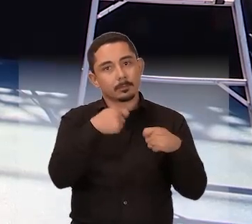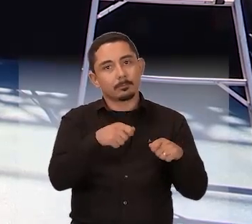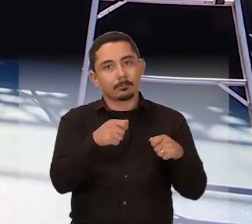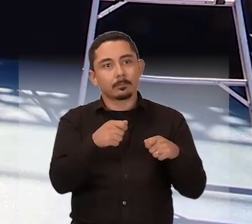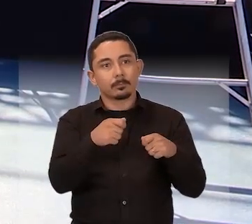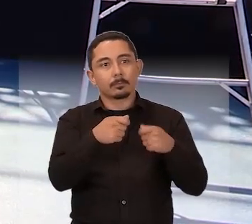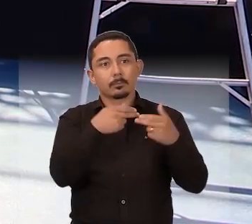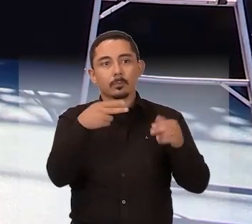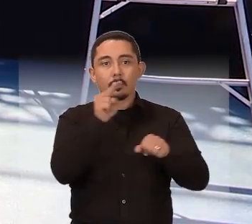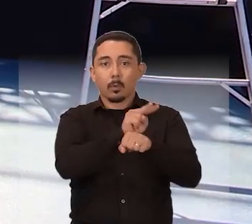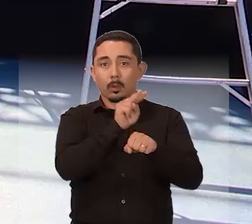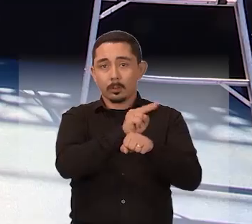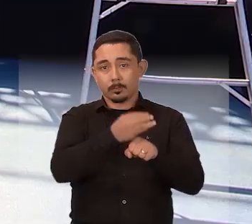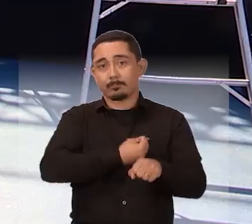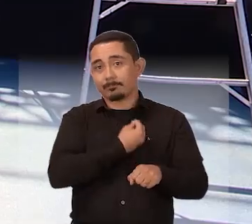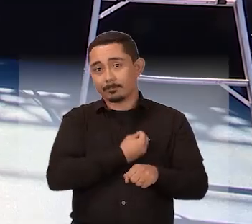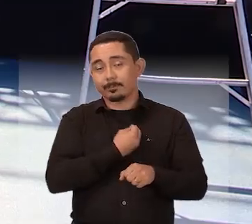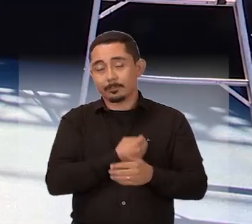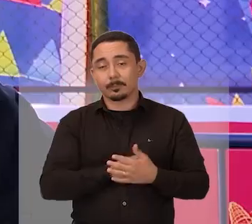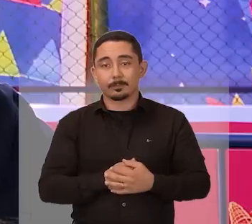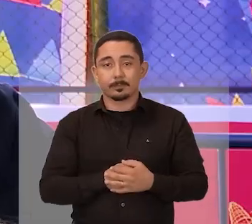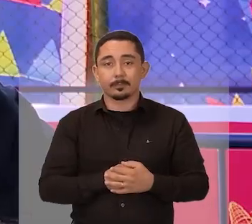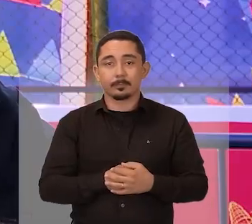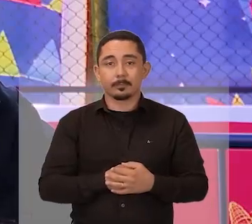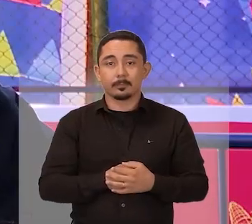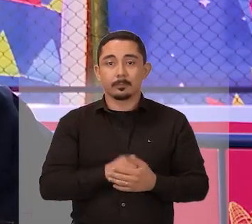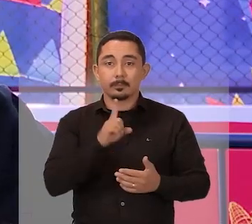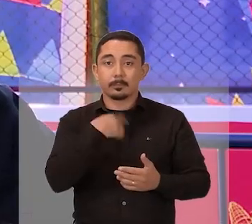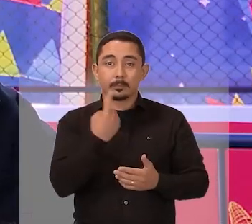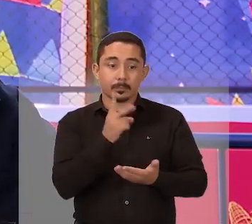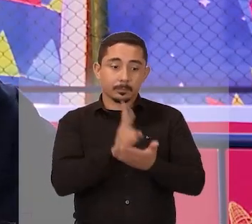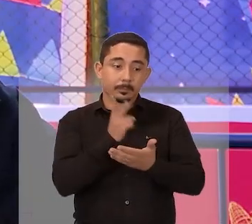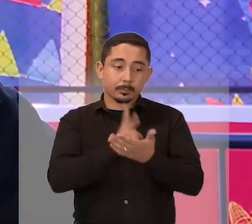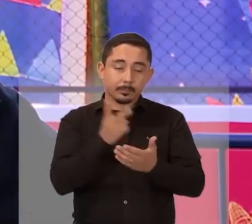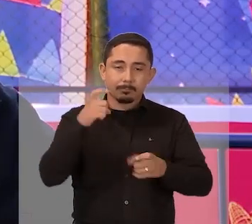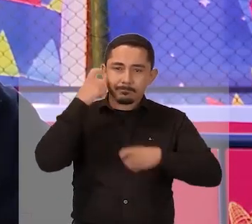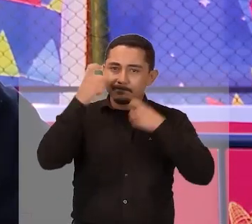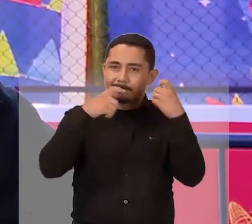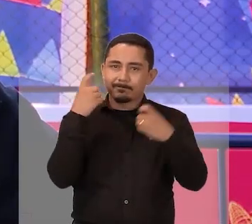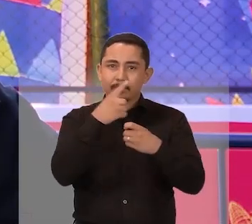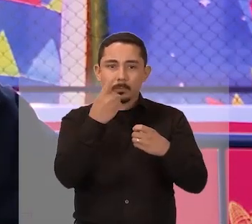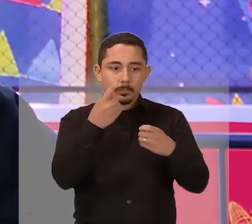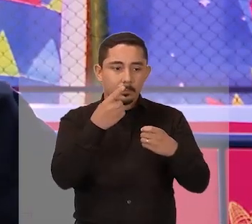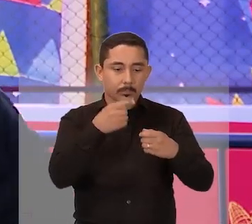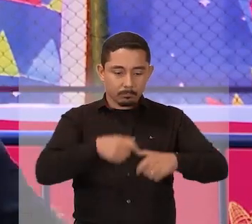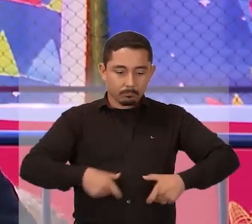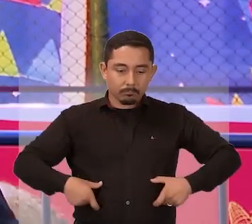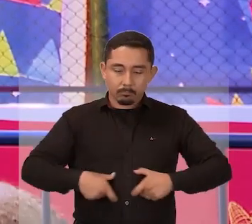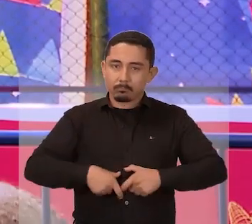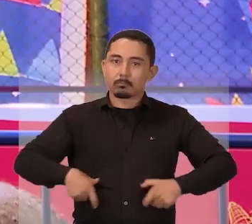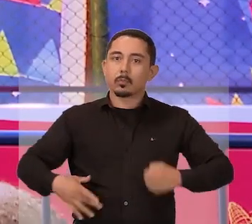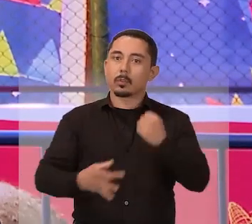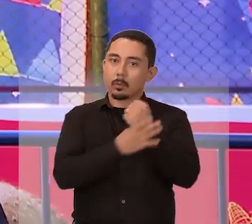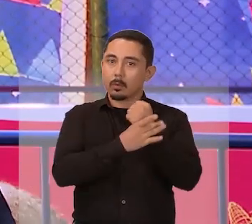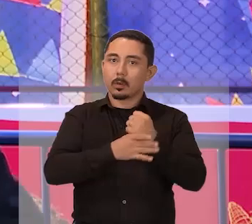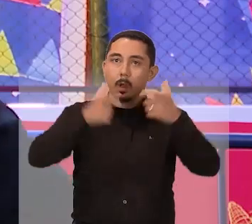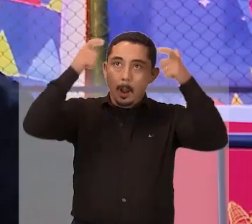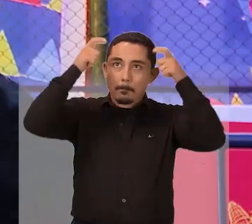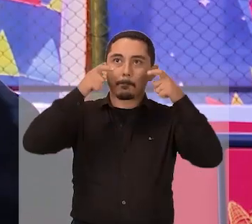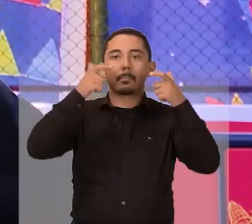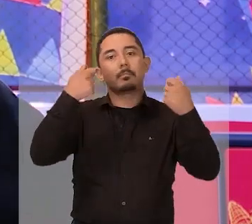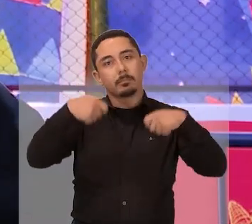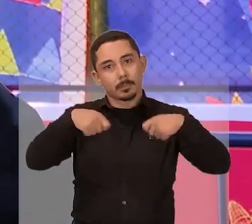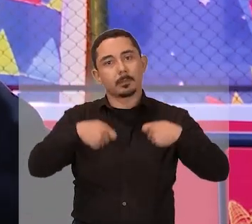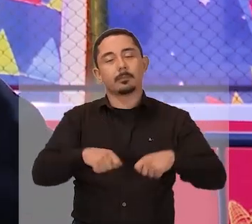dos equipamentos que protegem a vida. Bom, aqui a gente sempre se preocupa em subir com a cinta, né, de segurança, sempre